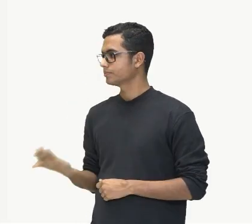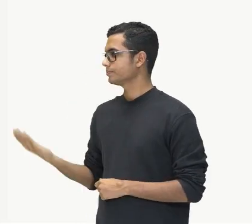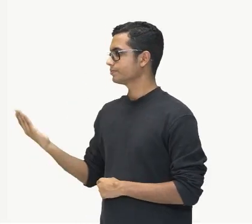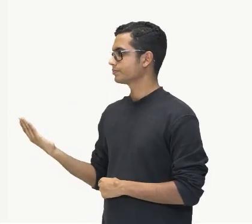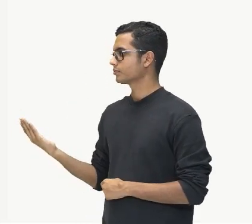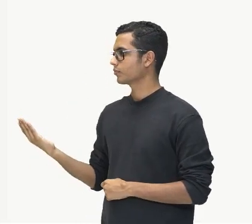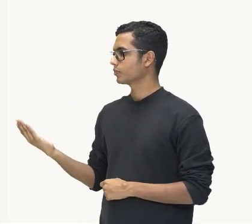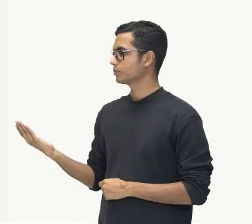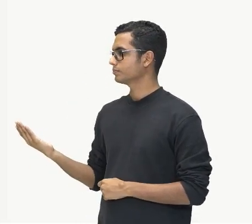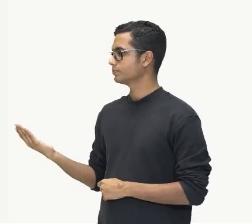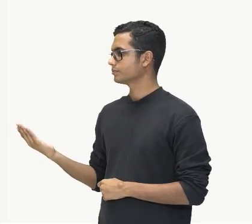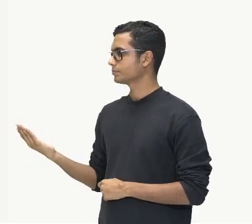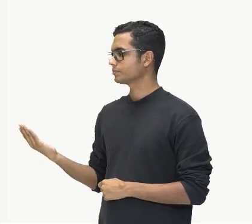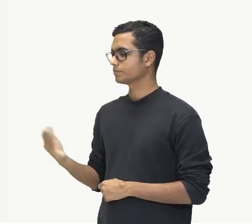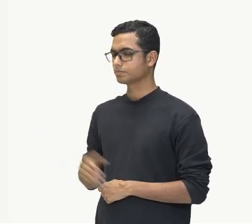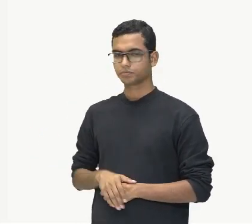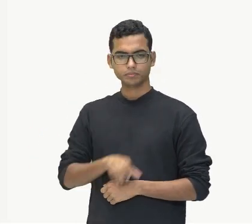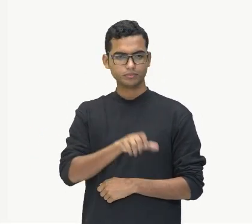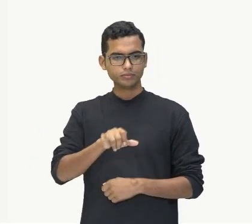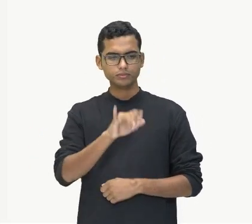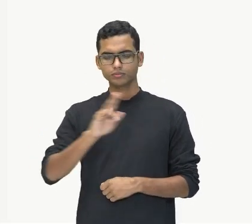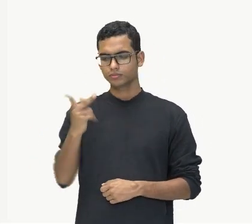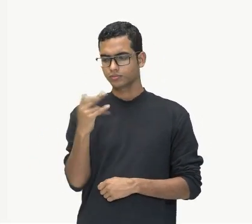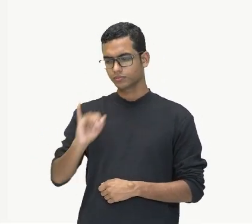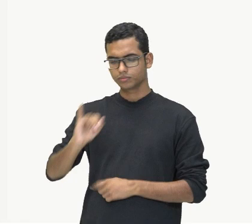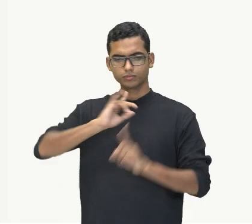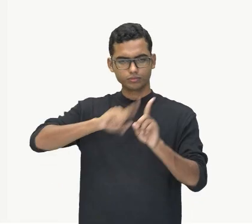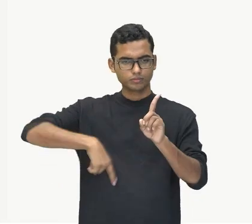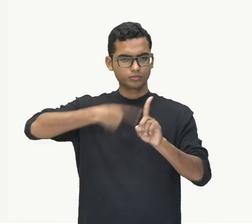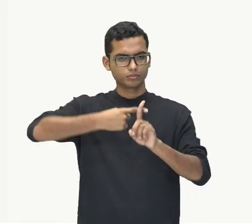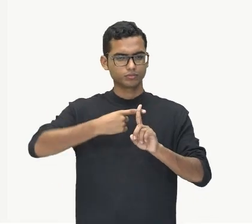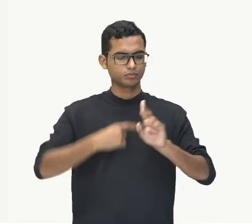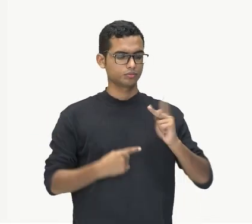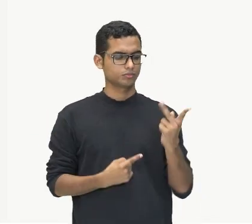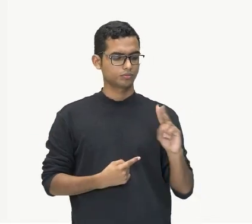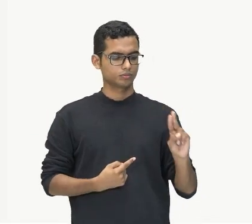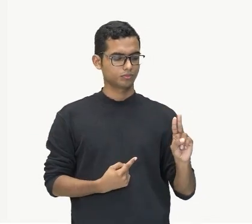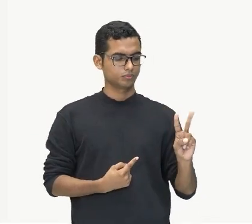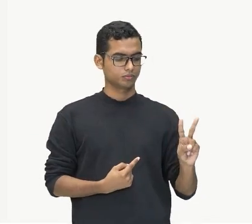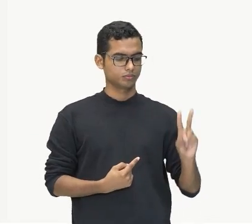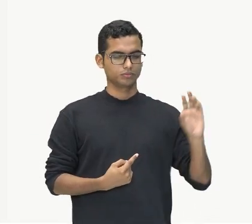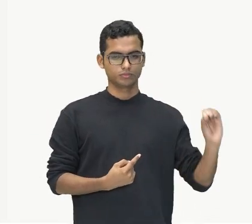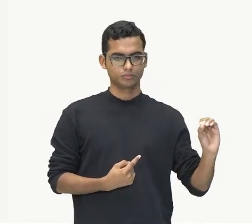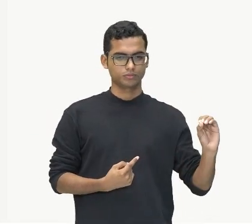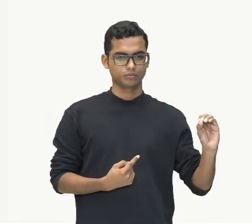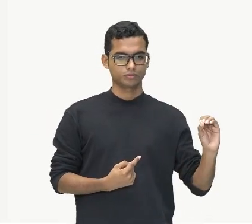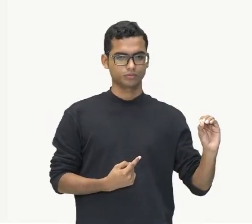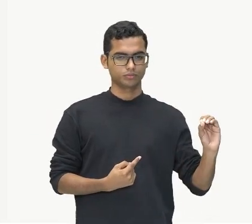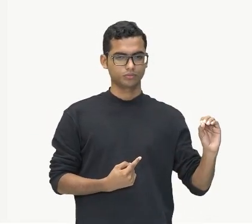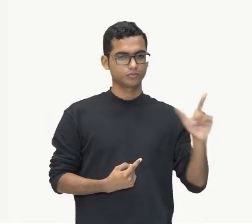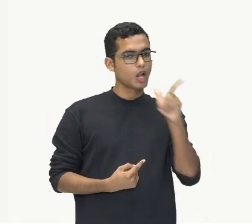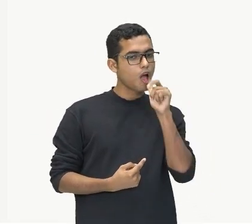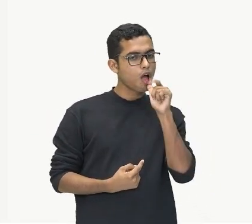e reagir com a água, observem que ele vai